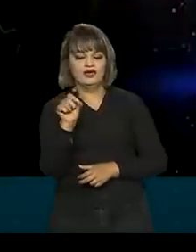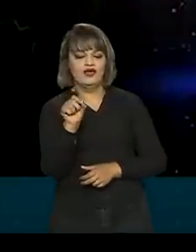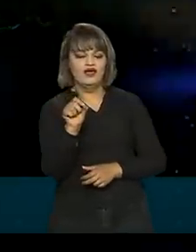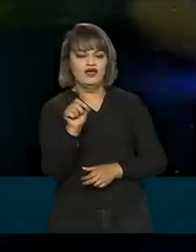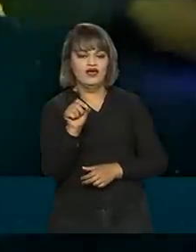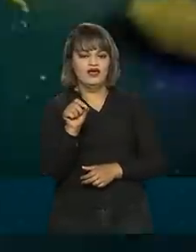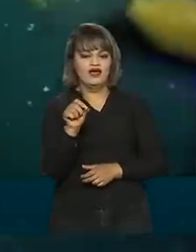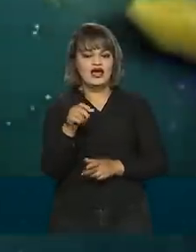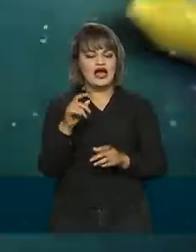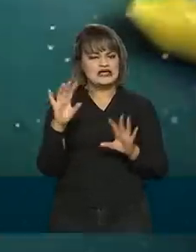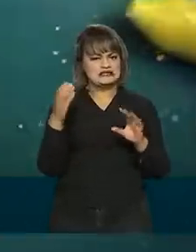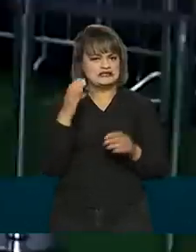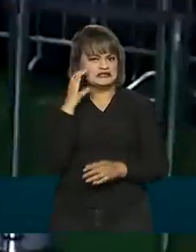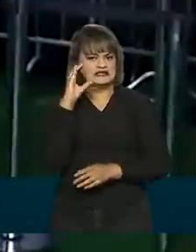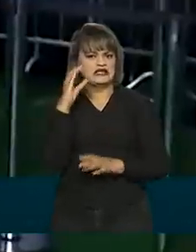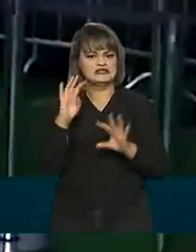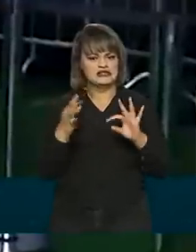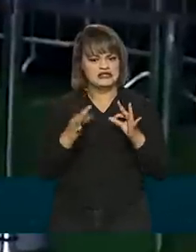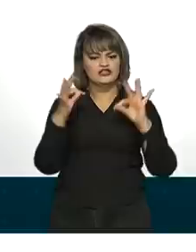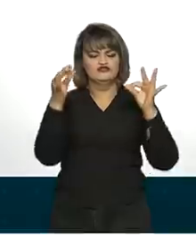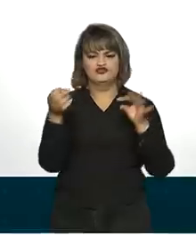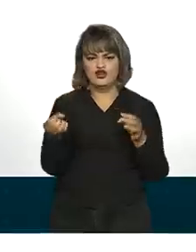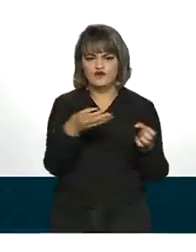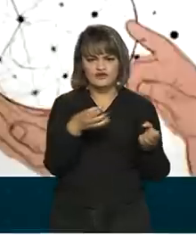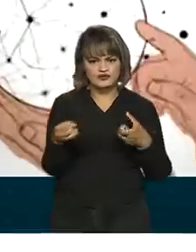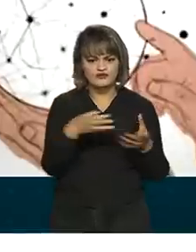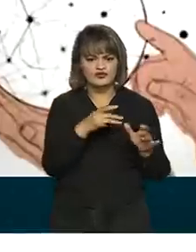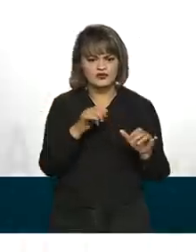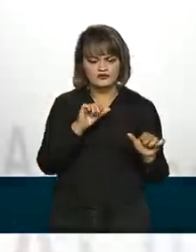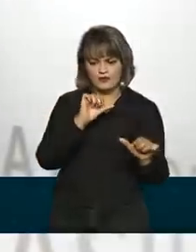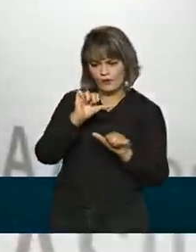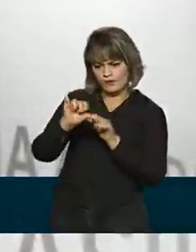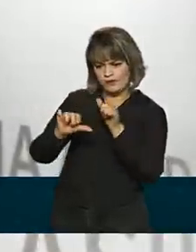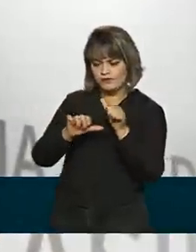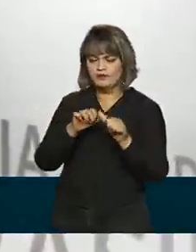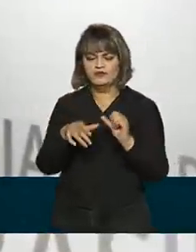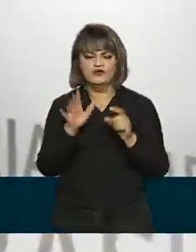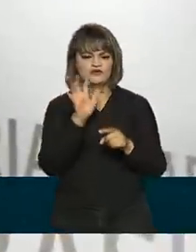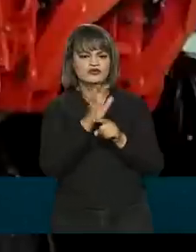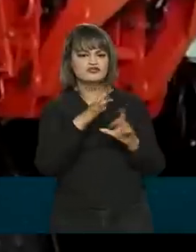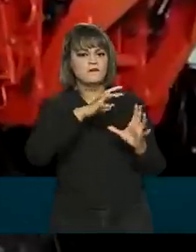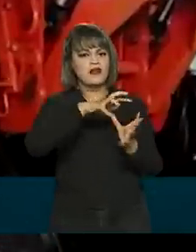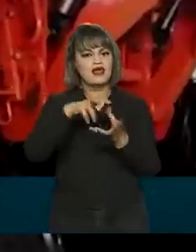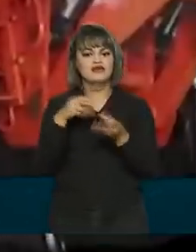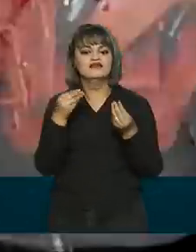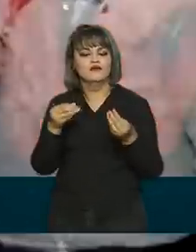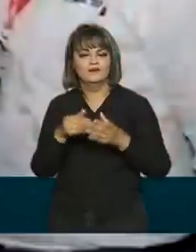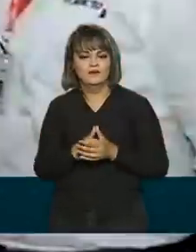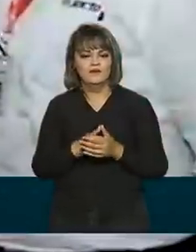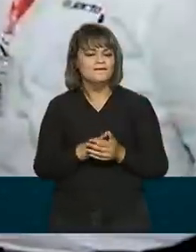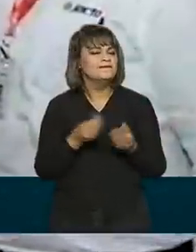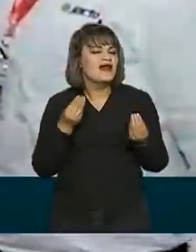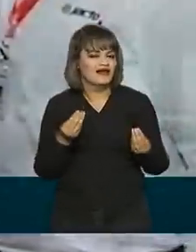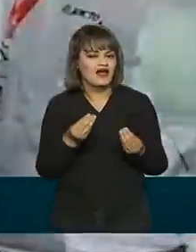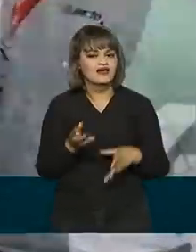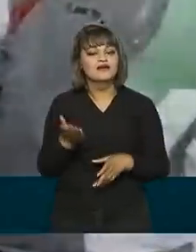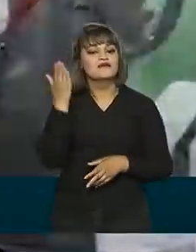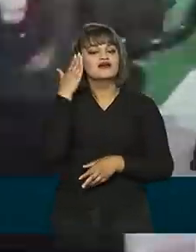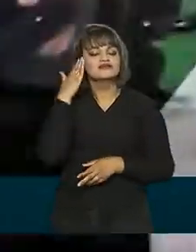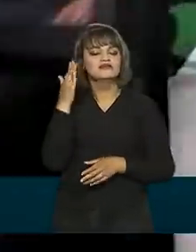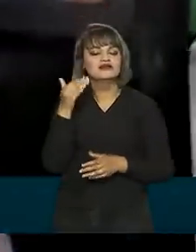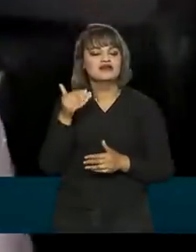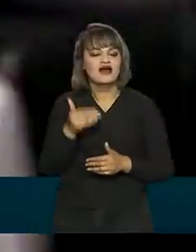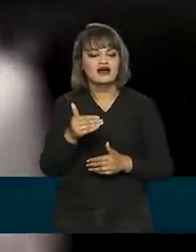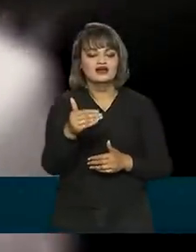transversalidade da Ciência Tecnologia inovações para o planeta a ideia discutir questões